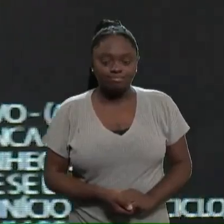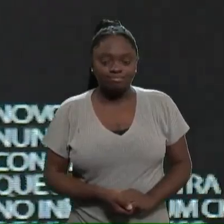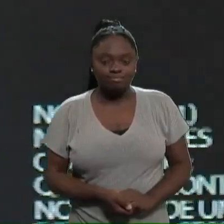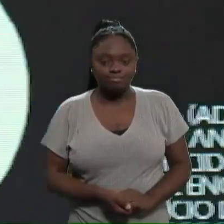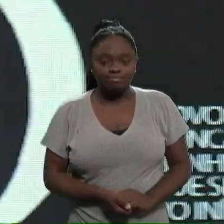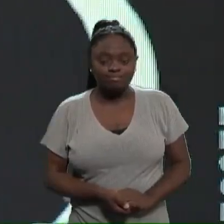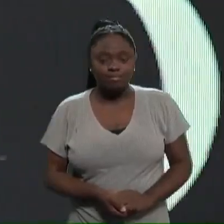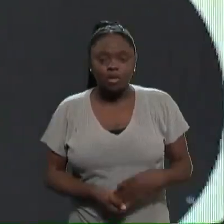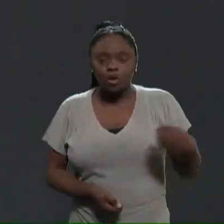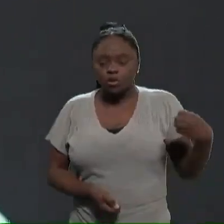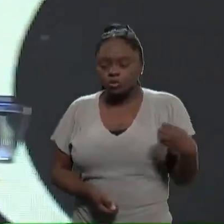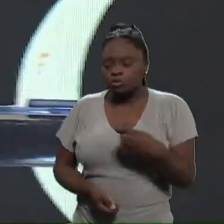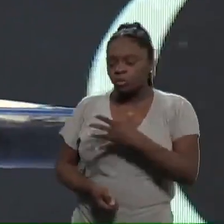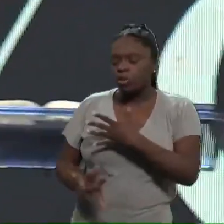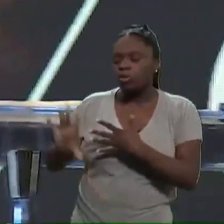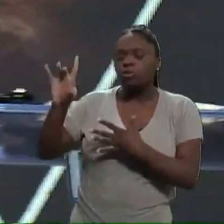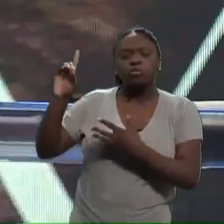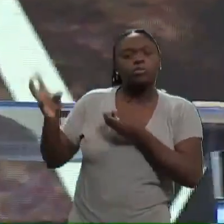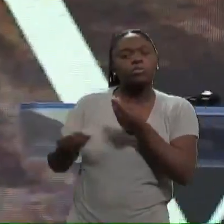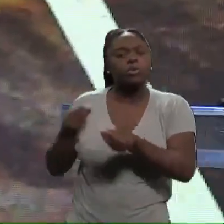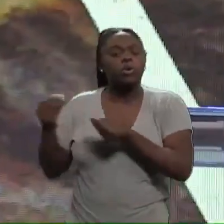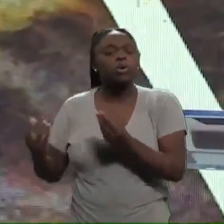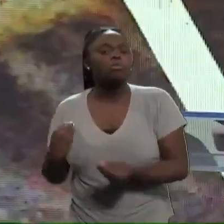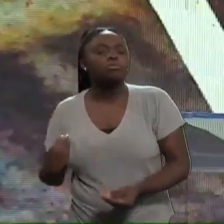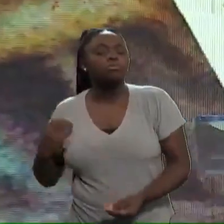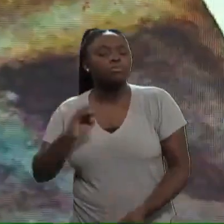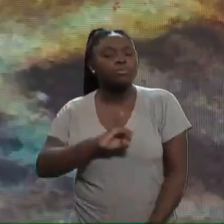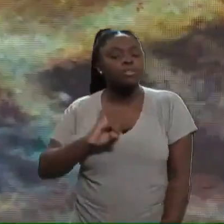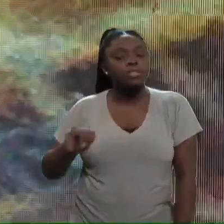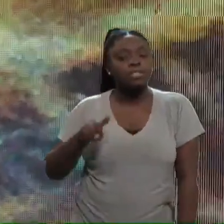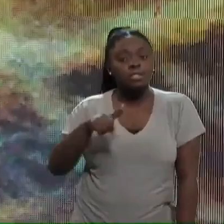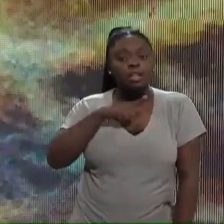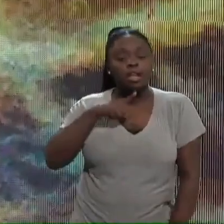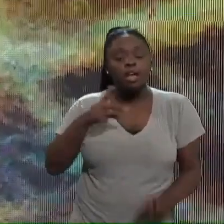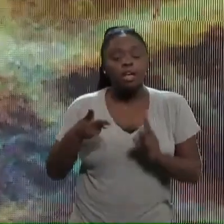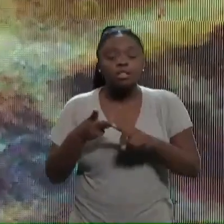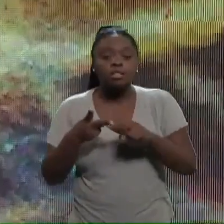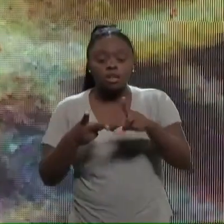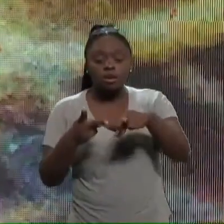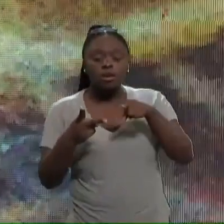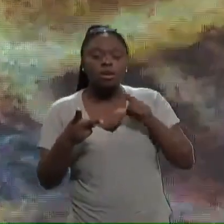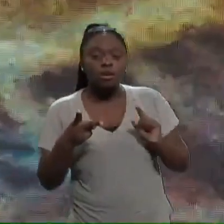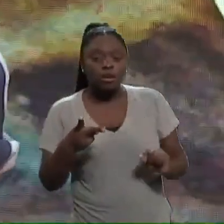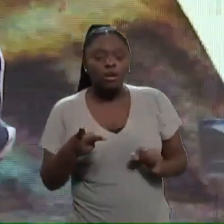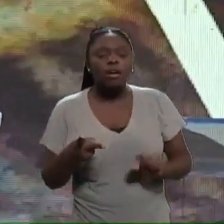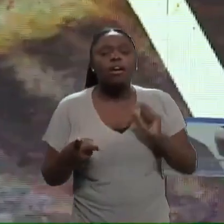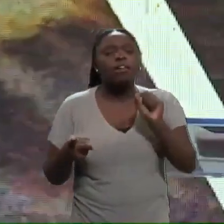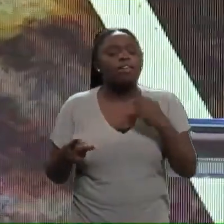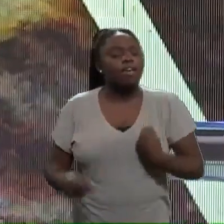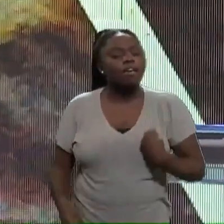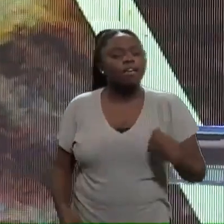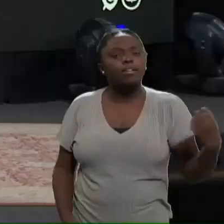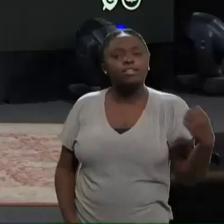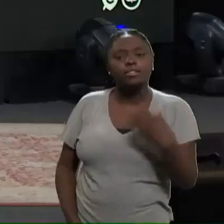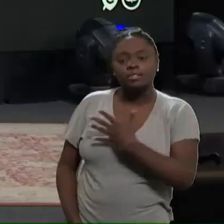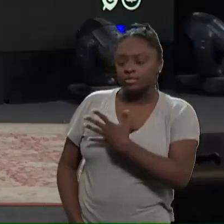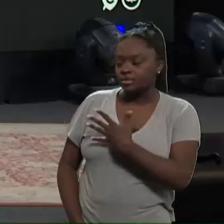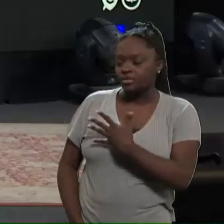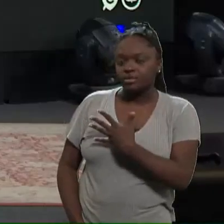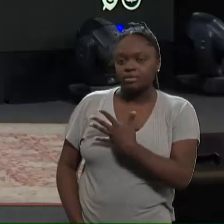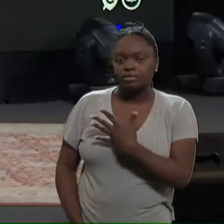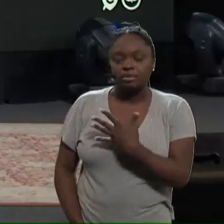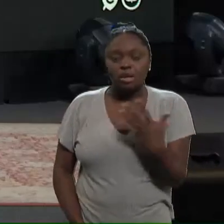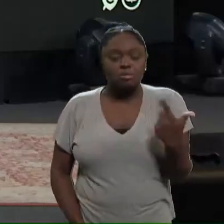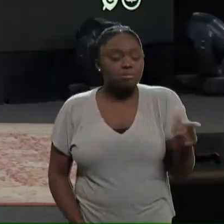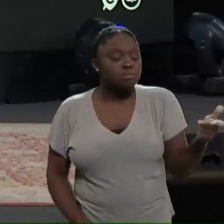Não dá para viver o novo enquanto você está disputando com uma segunda opção. Sabe quem vive o novo? Quem não tem nada que o